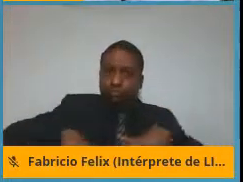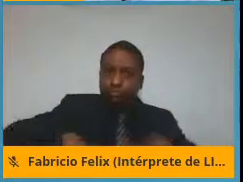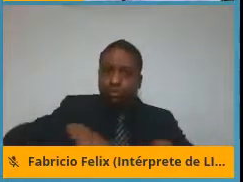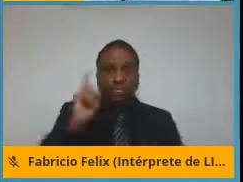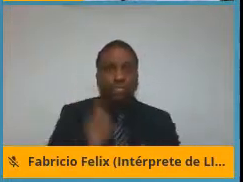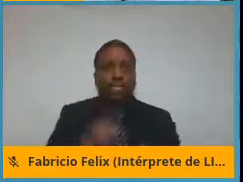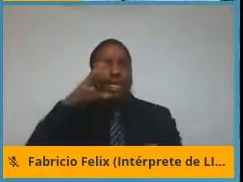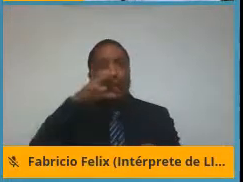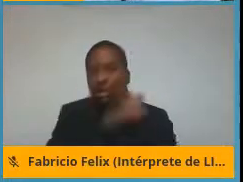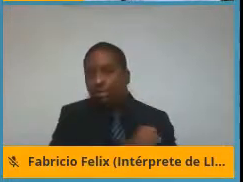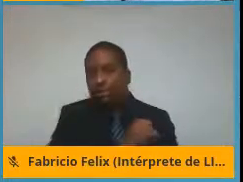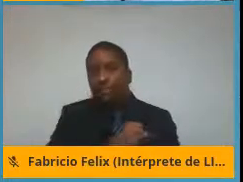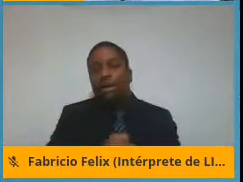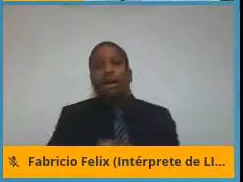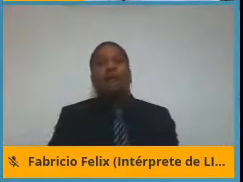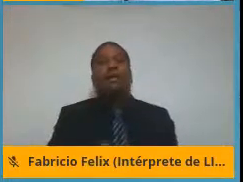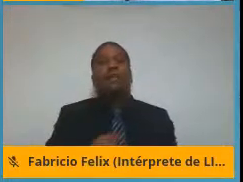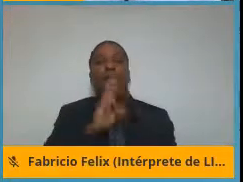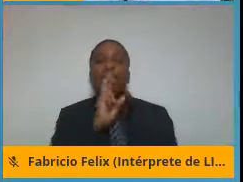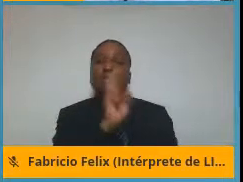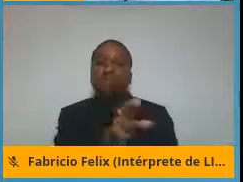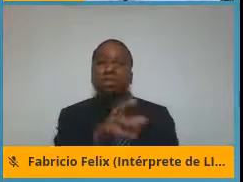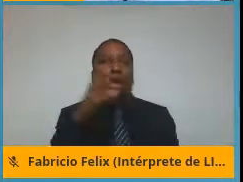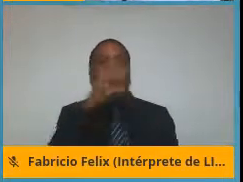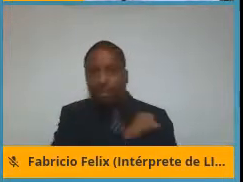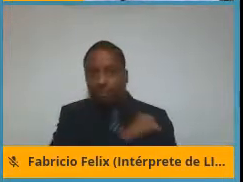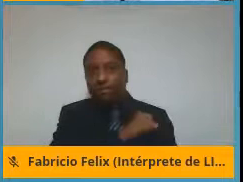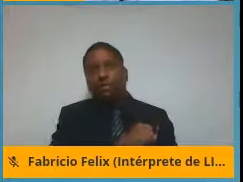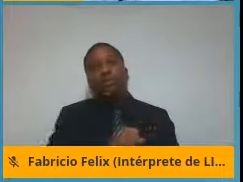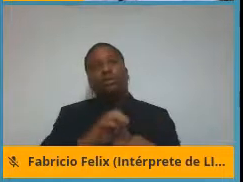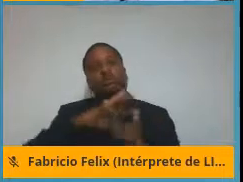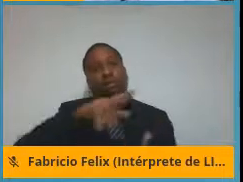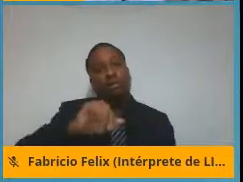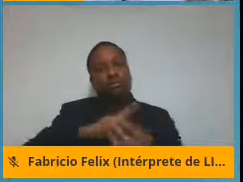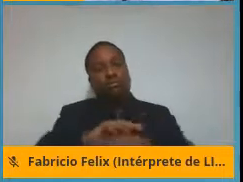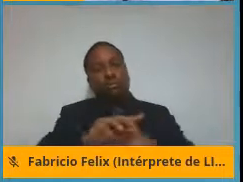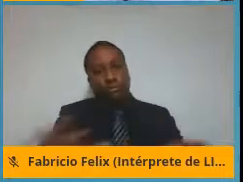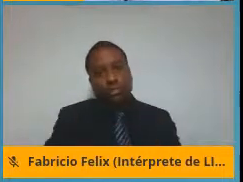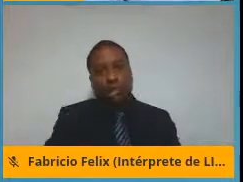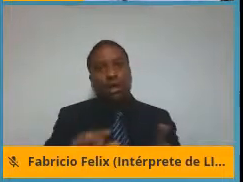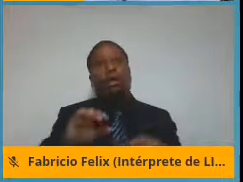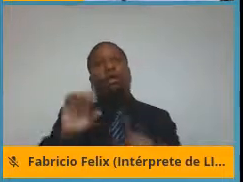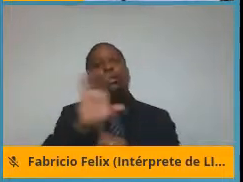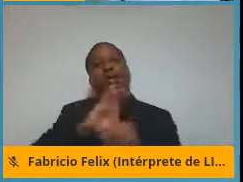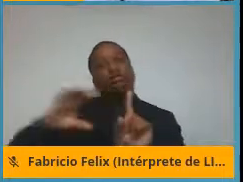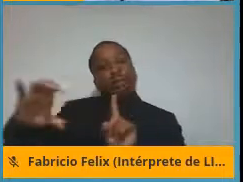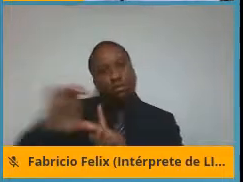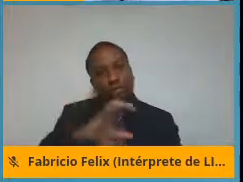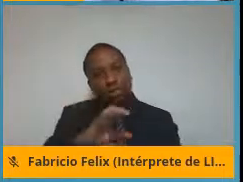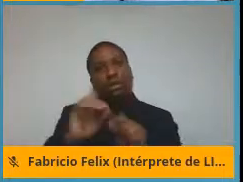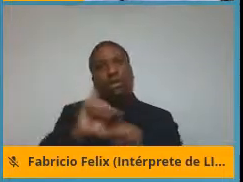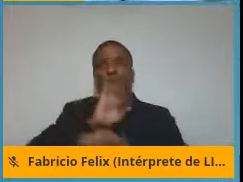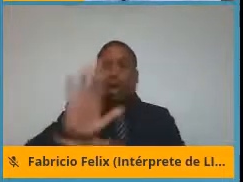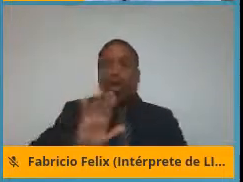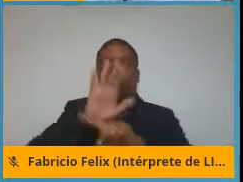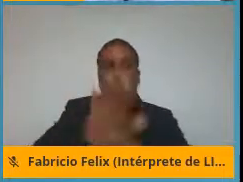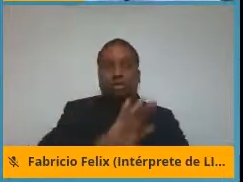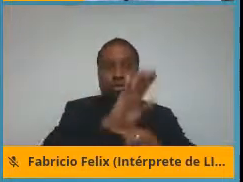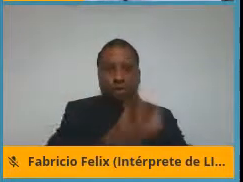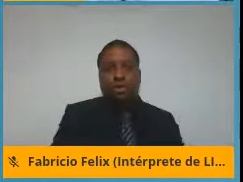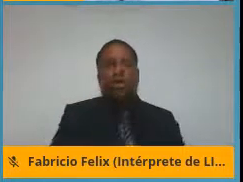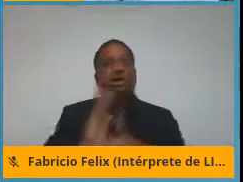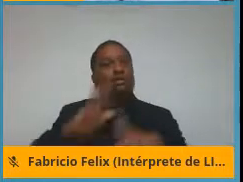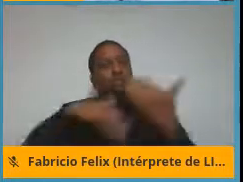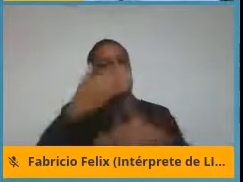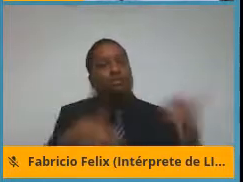uma resposta em tempo hábil à pandemia, dar respostas à sociedade, dar maneiras de combater, né, desenvolver diagnóstico,